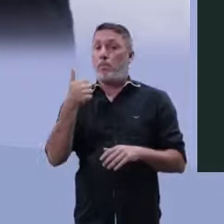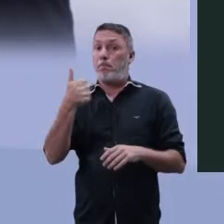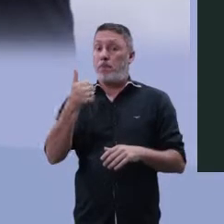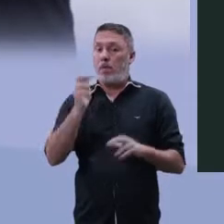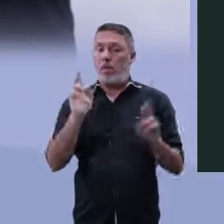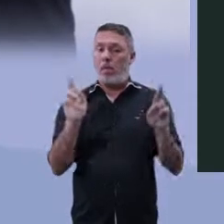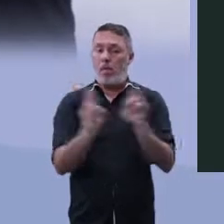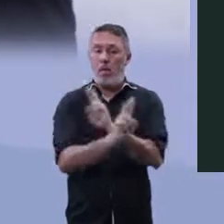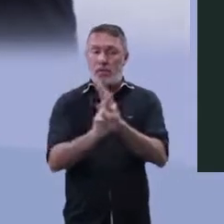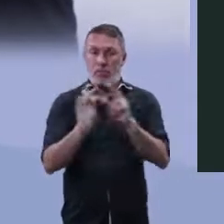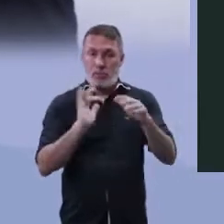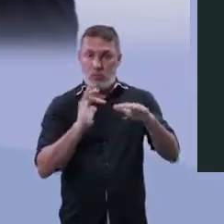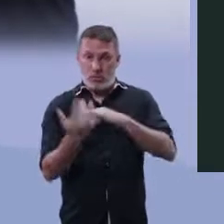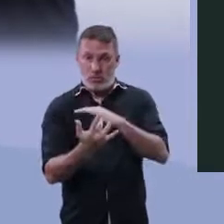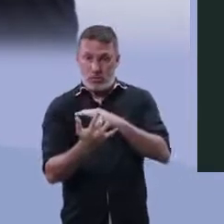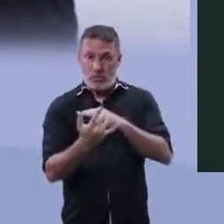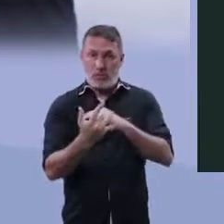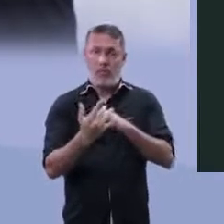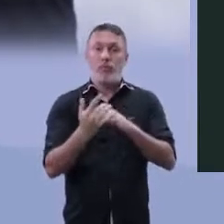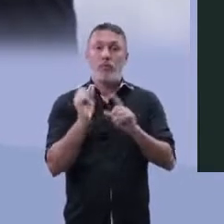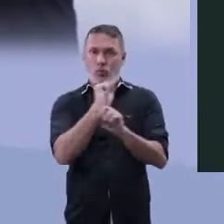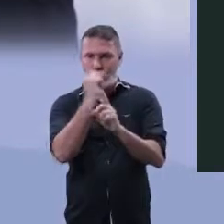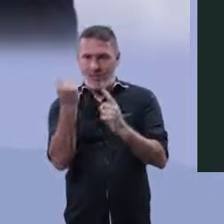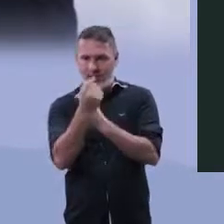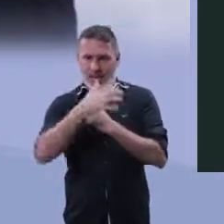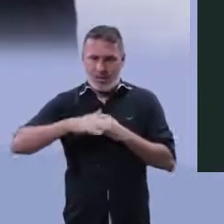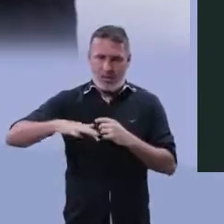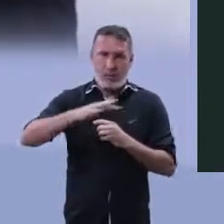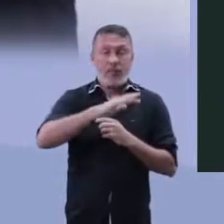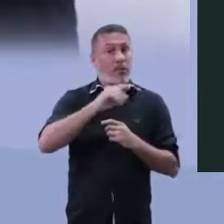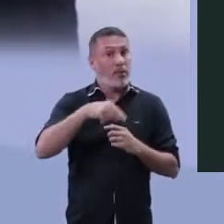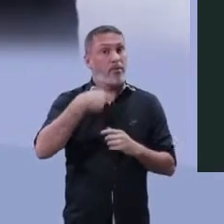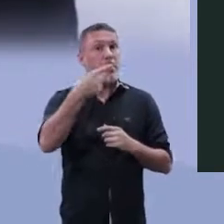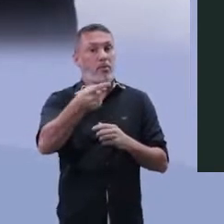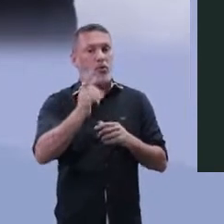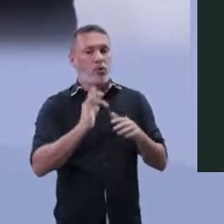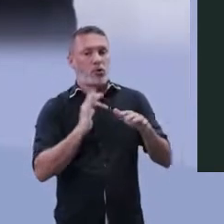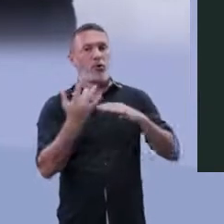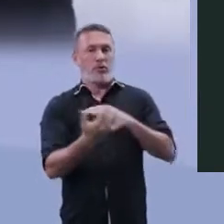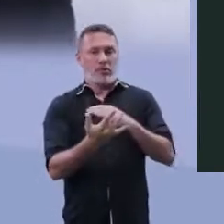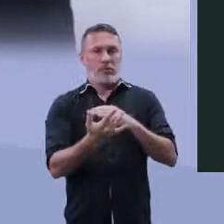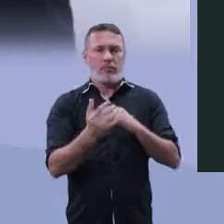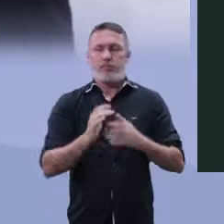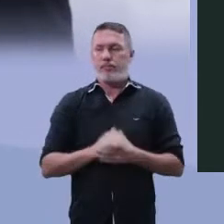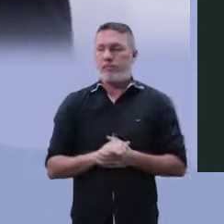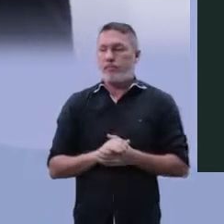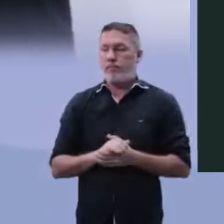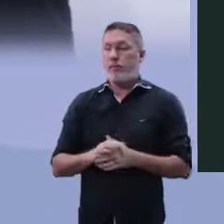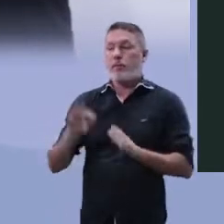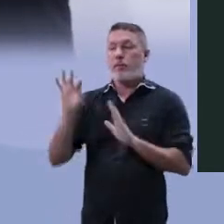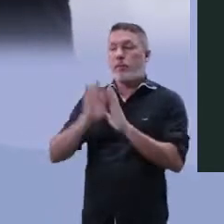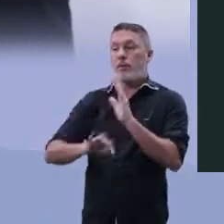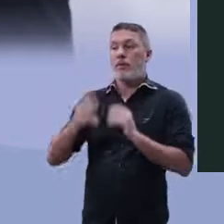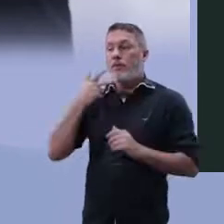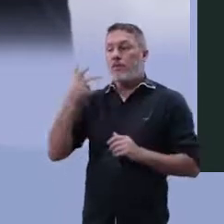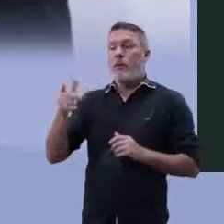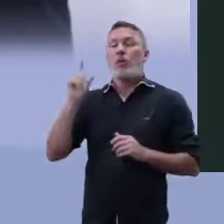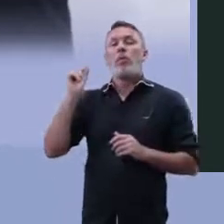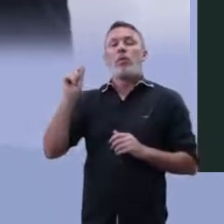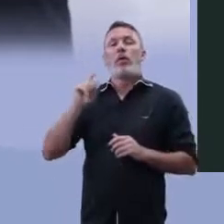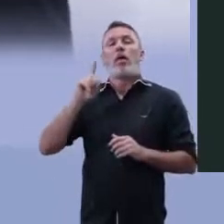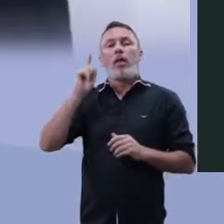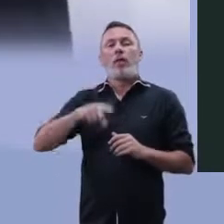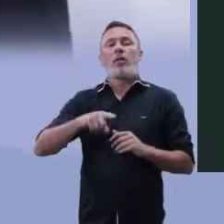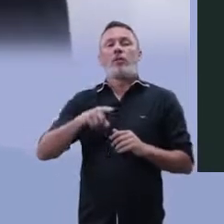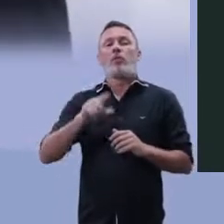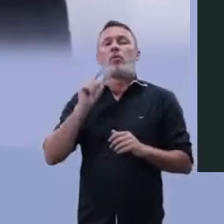definir, primeiro, o que são relações sociais e depois o que são essas redes sociais. Então, observe o seguinte, né, o texto ali